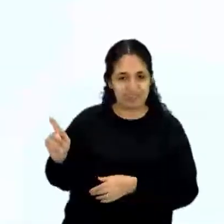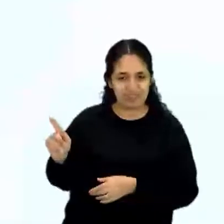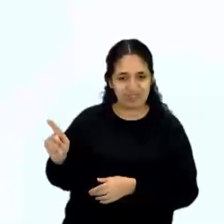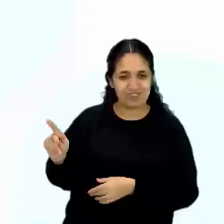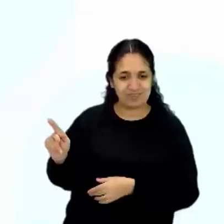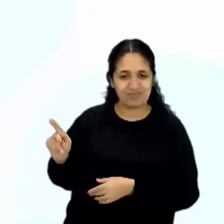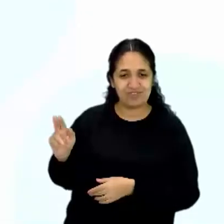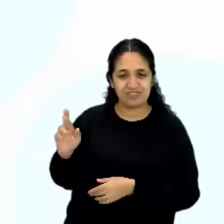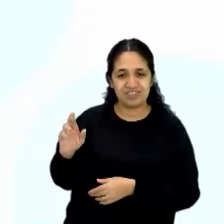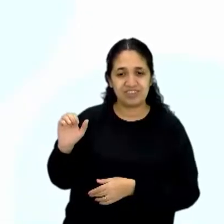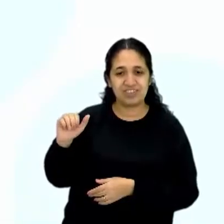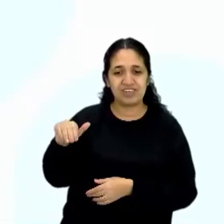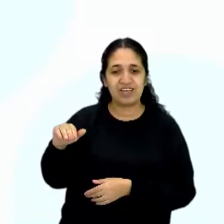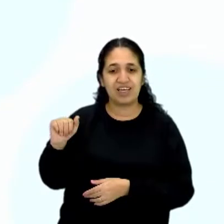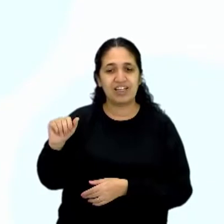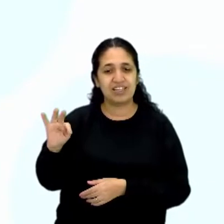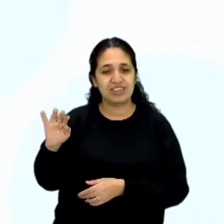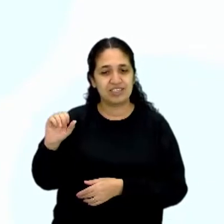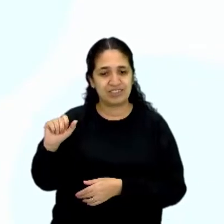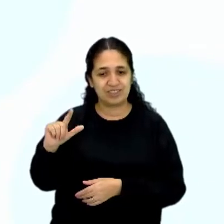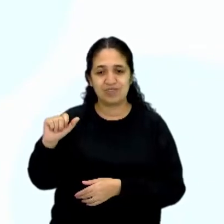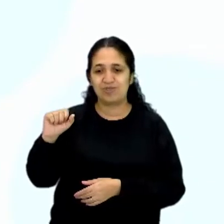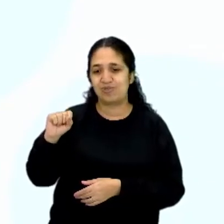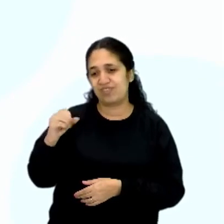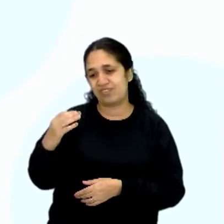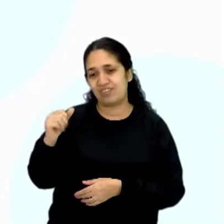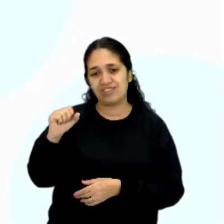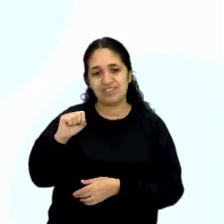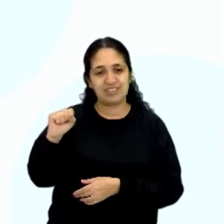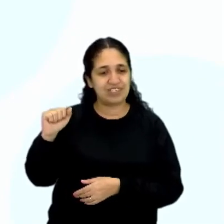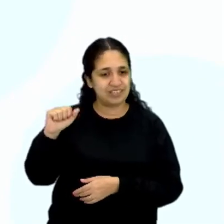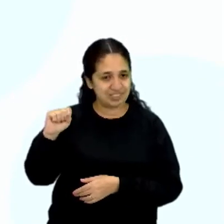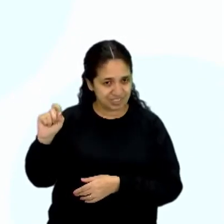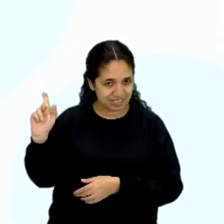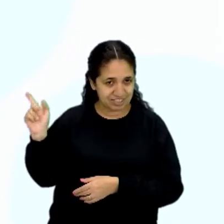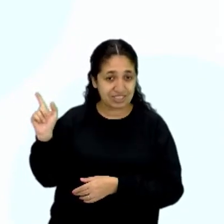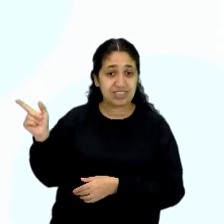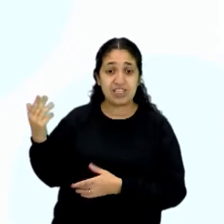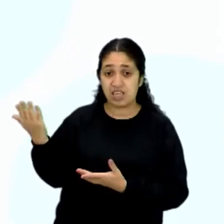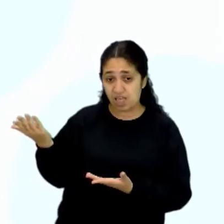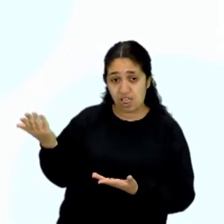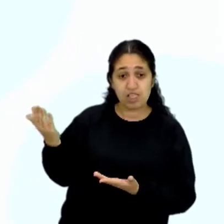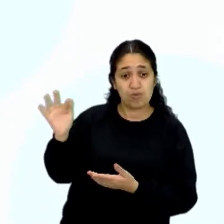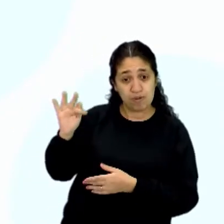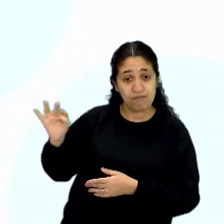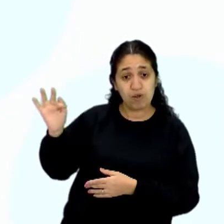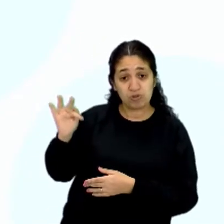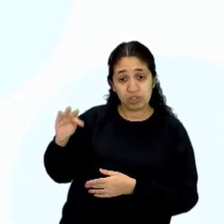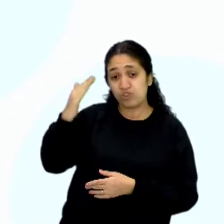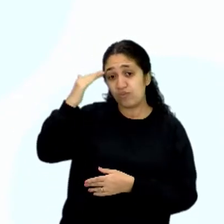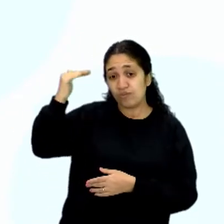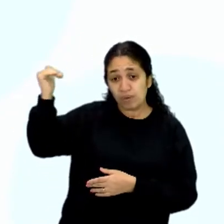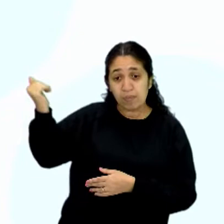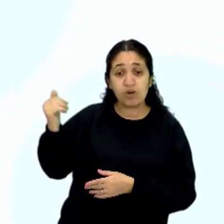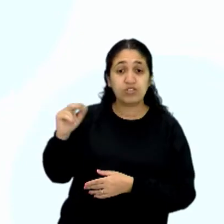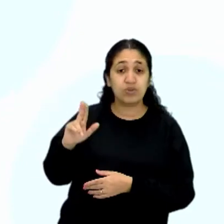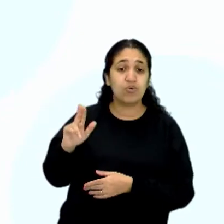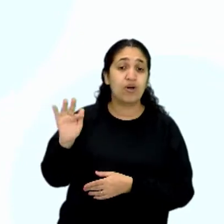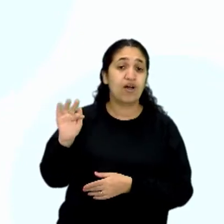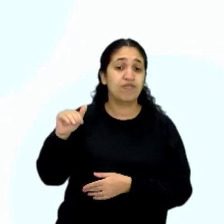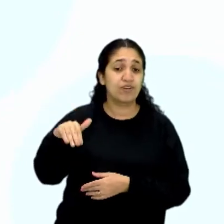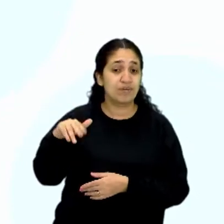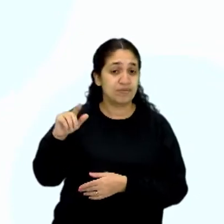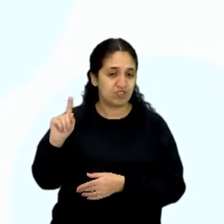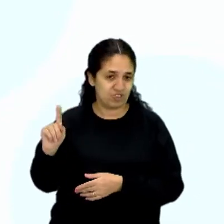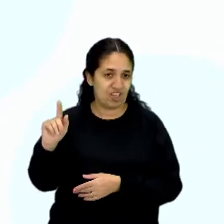dele, Renato Las Casas, tá? E de uma instituição de renome, que é a Universidade Federal de Minas